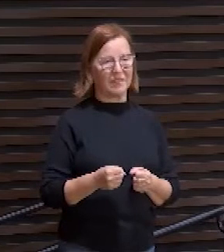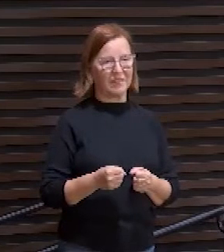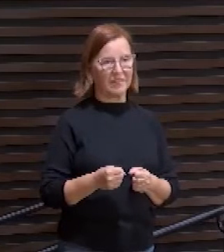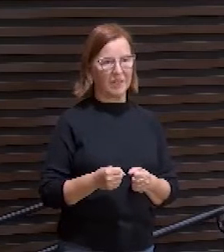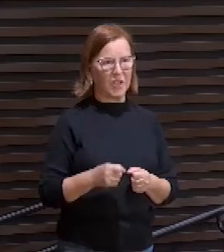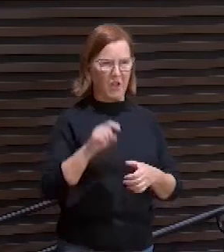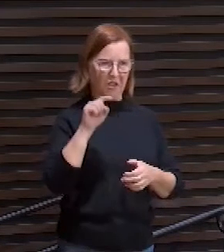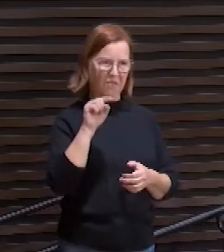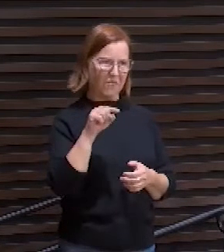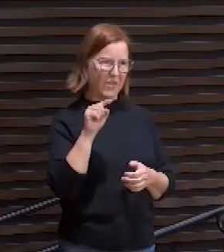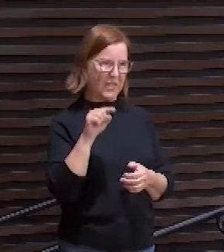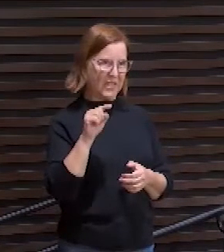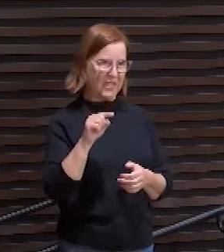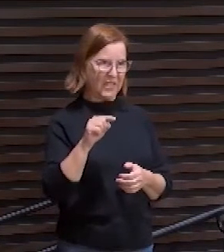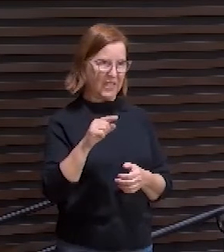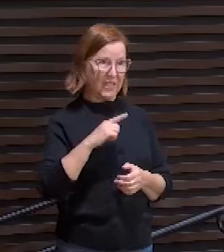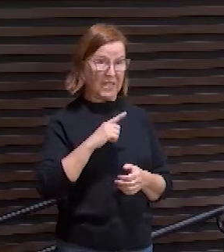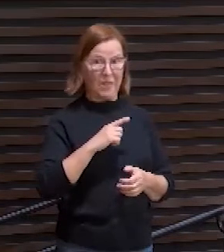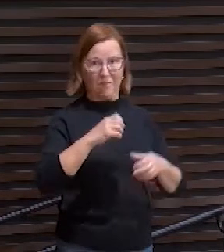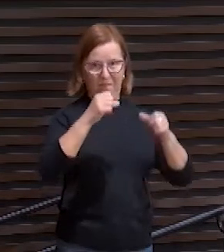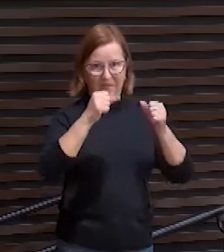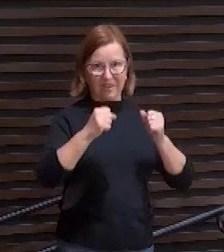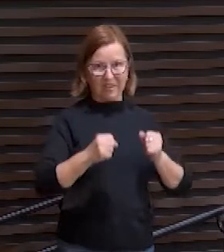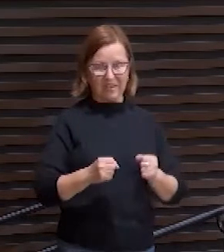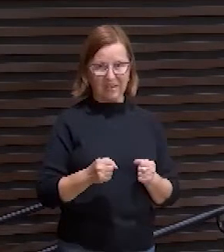que você tem o poder.